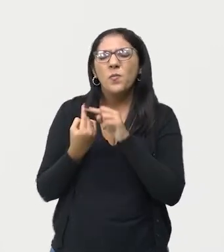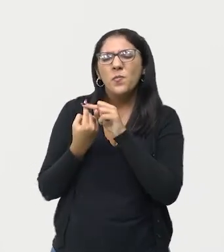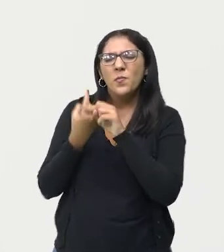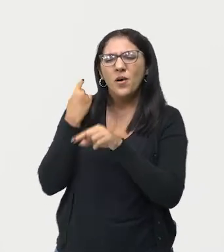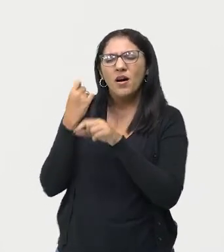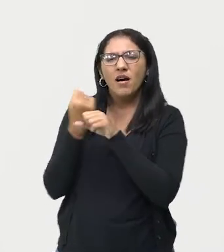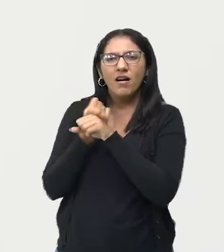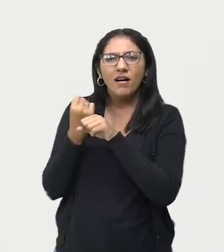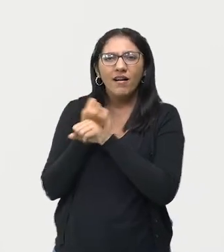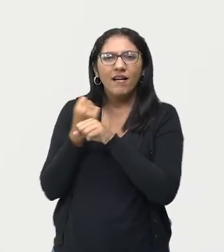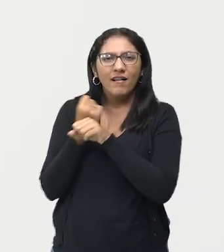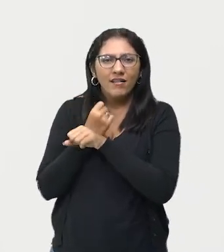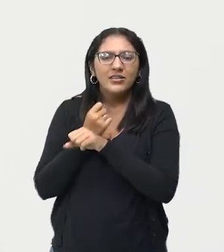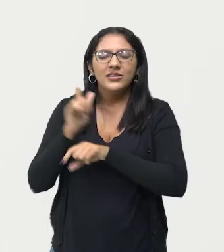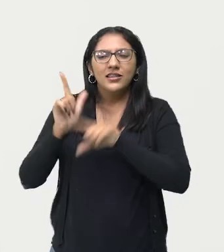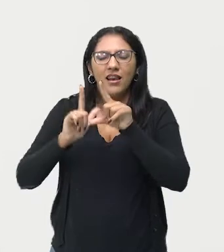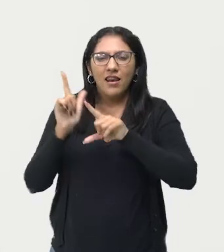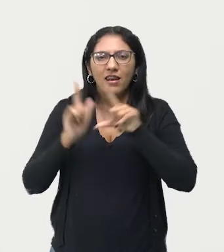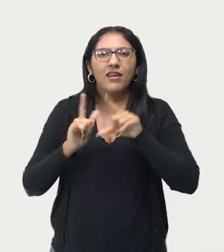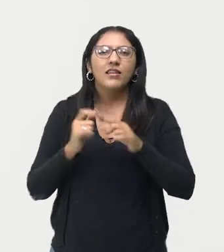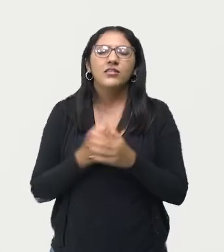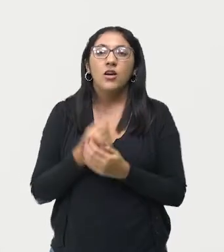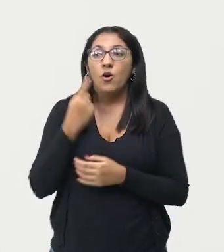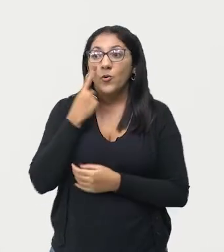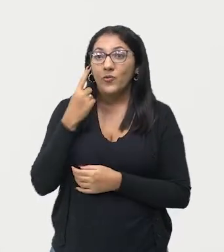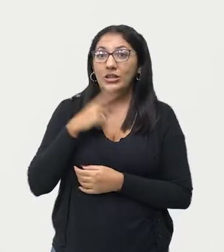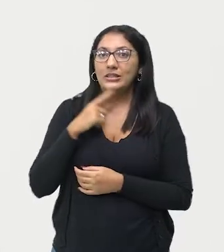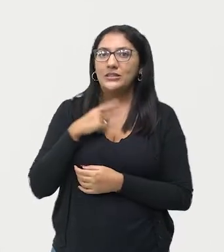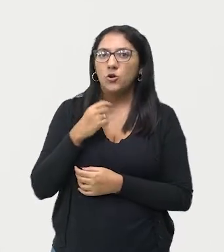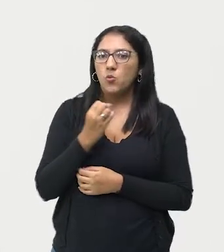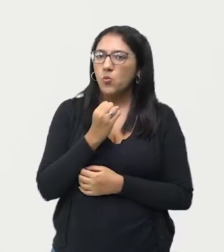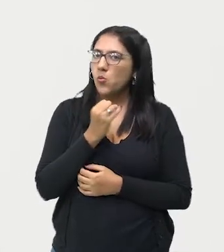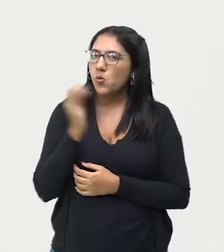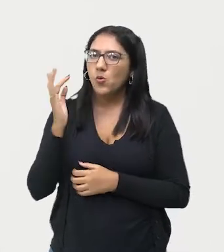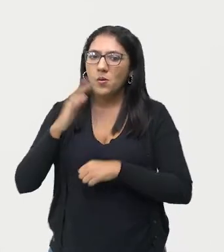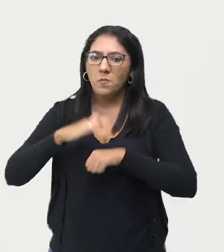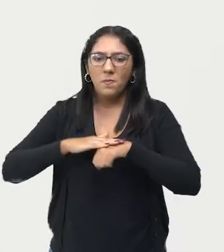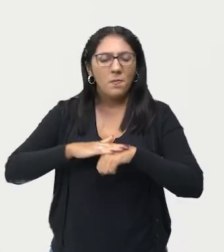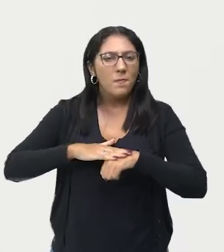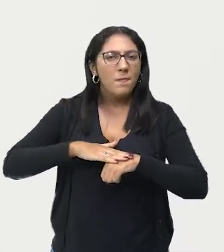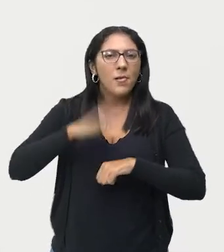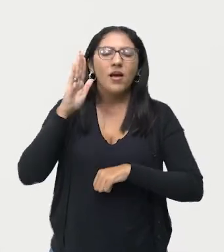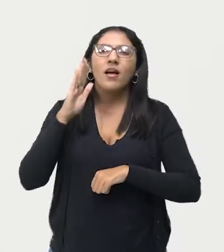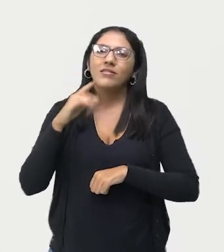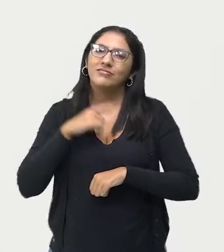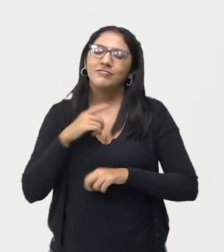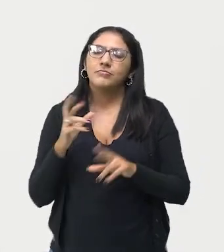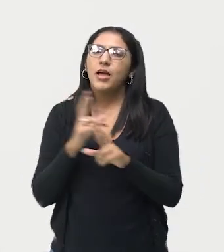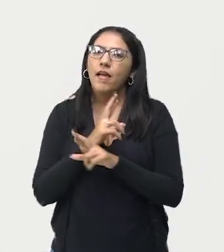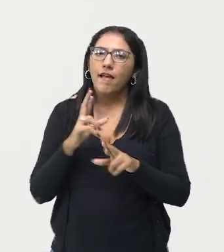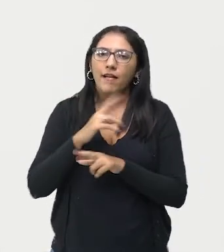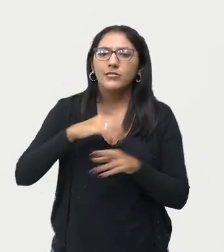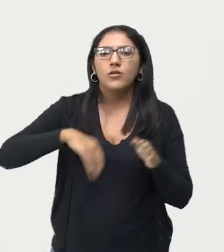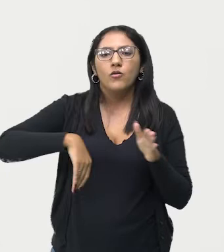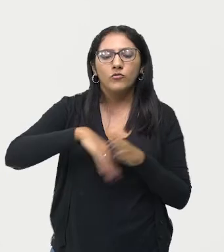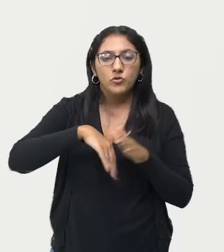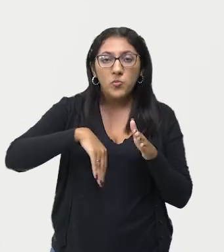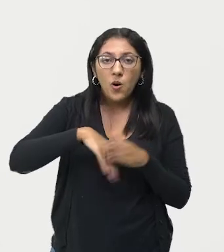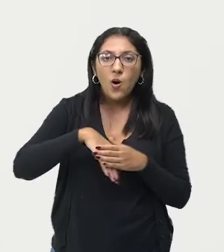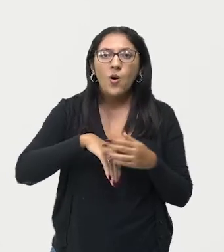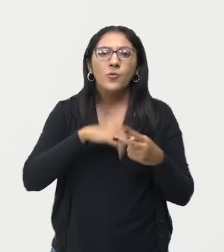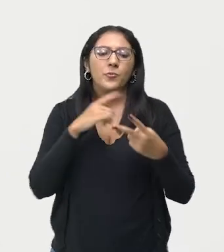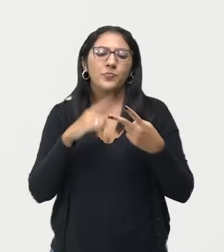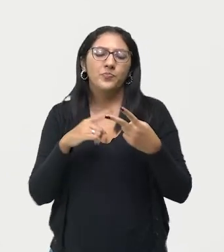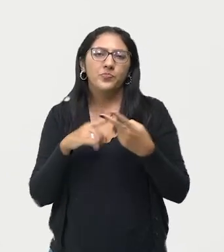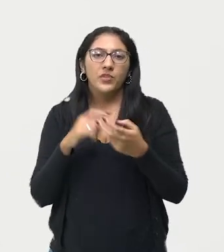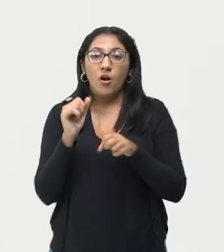esportes para a TV aberta brasileira, você vai ver que a maior parte dos arquivos são relacionados ao futebol,